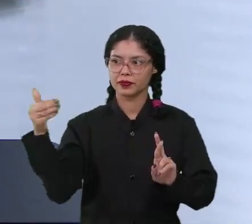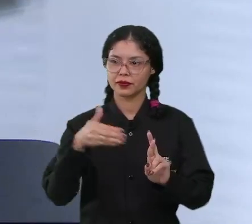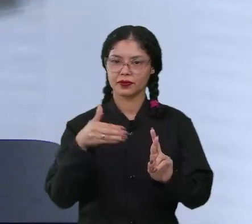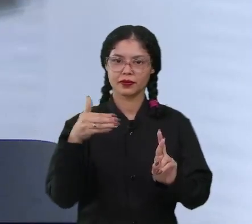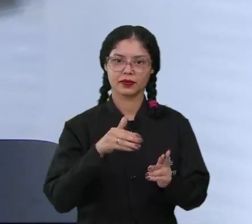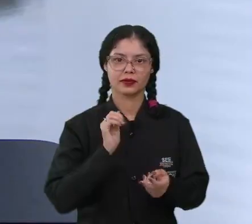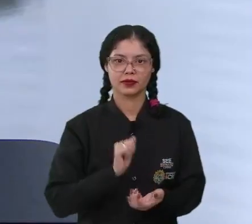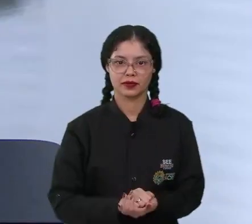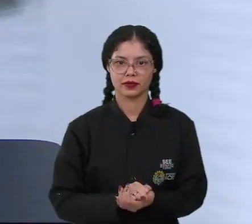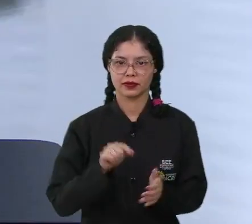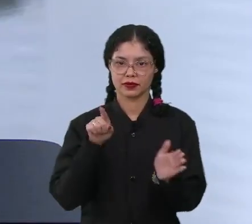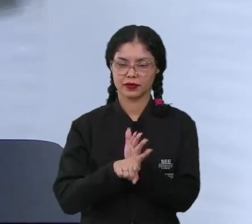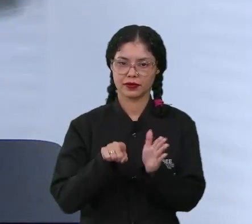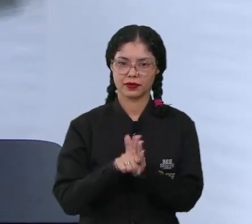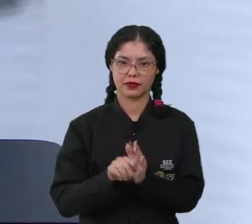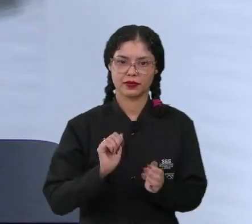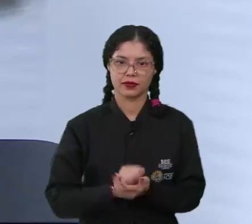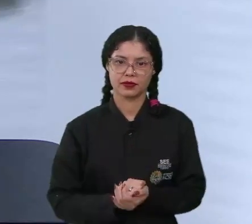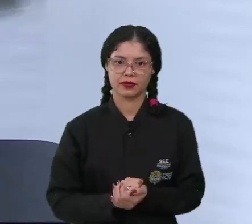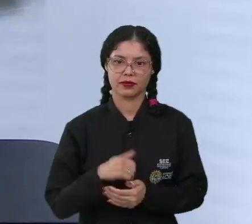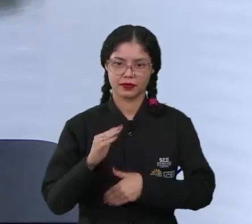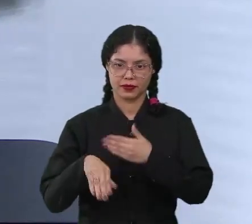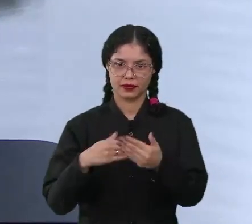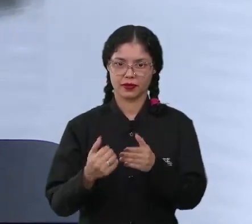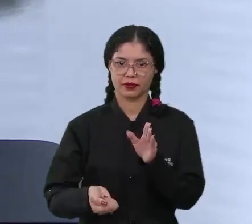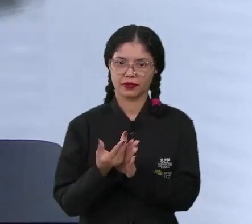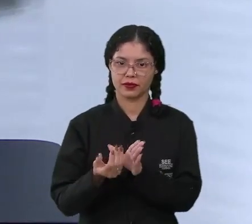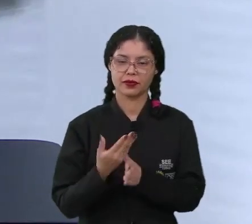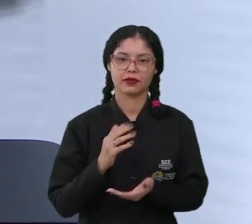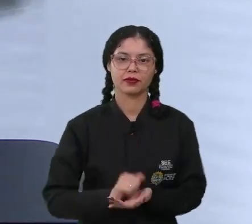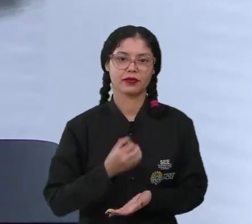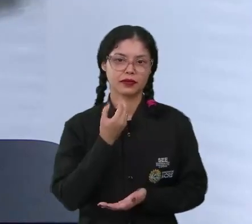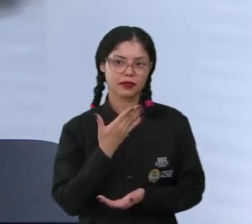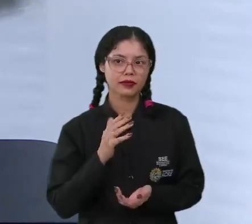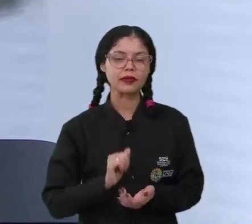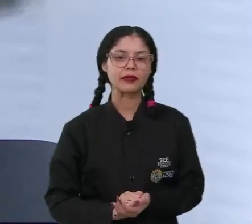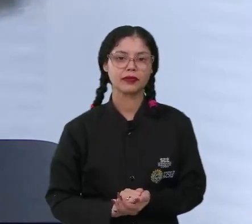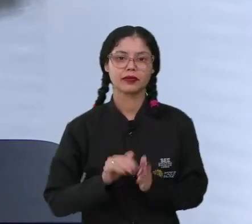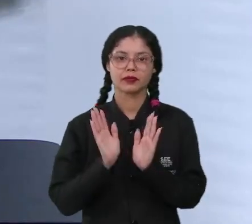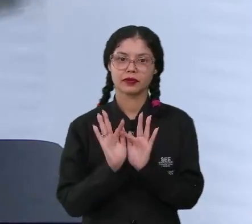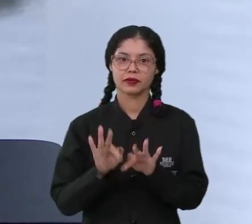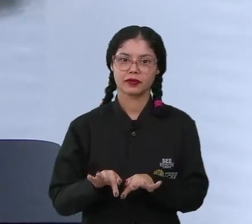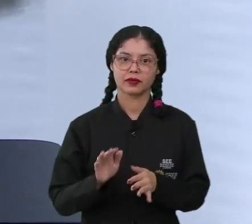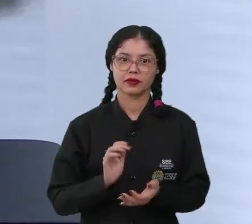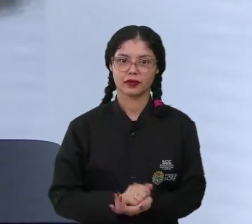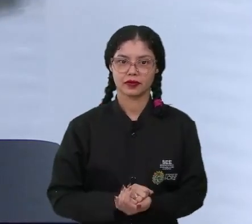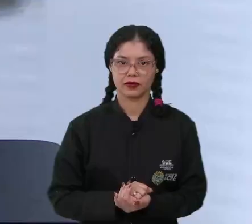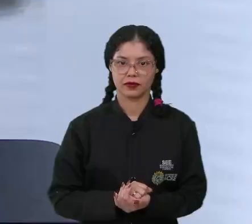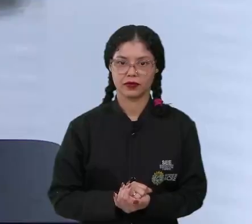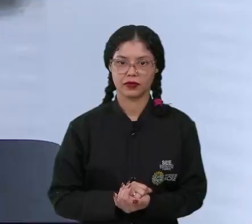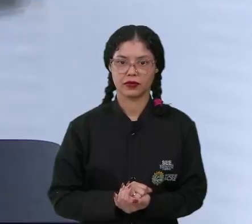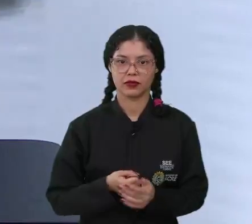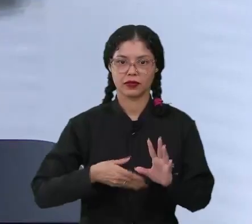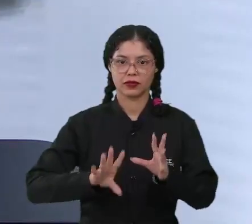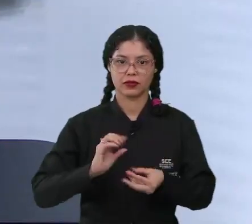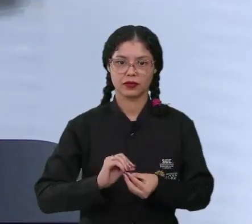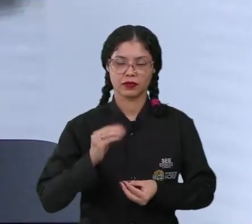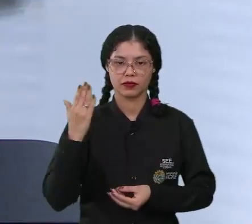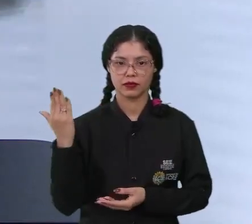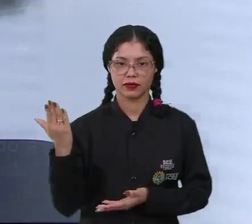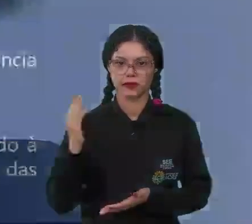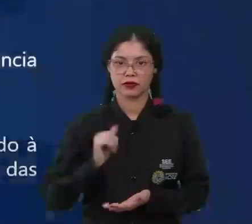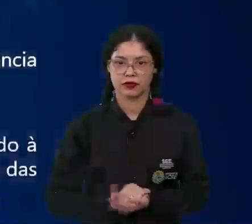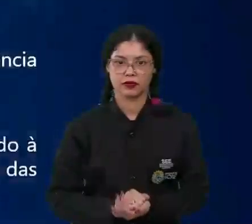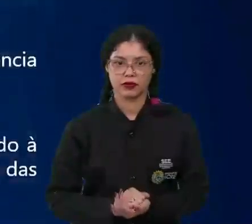referência a essa questão da fragmentação do processo produtivo. Bem, pessoal, aqui eu quero deixar vocês, então, com o nosso